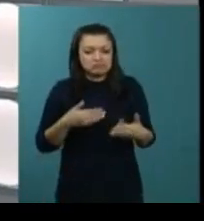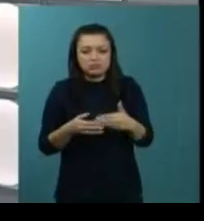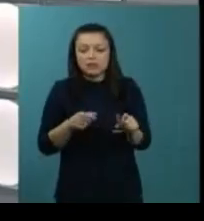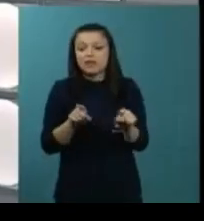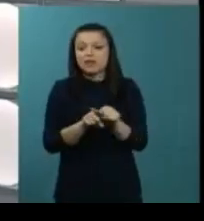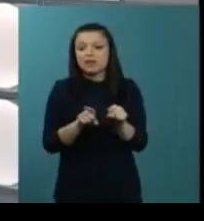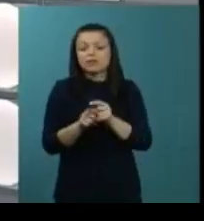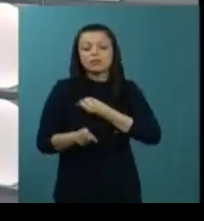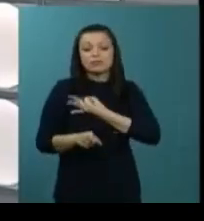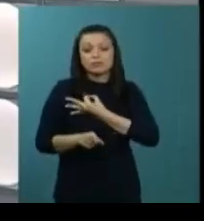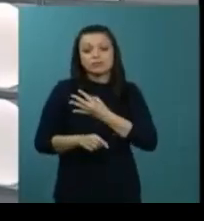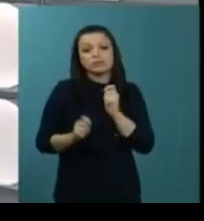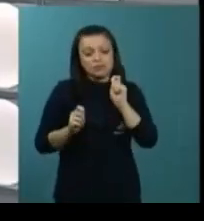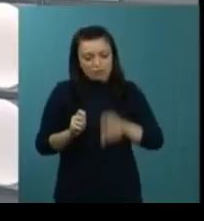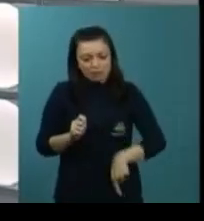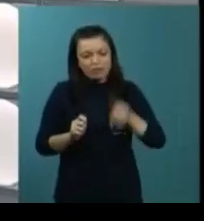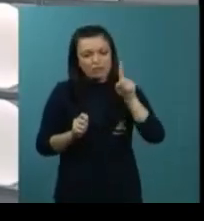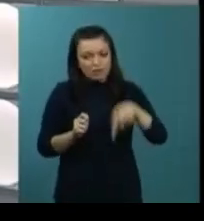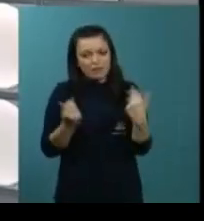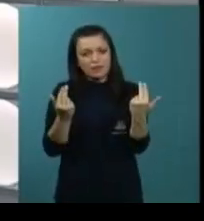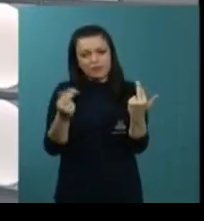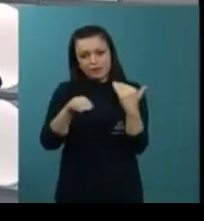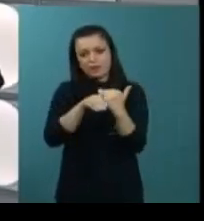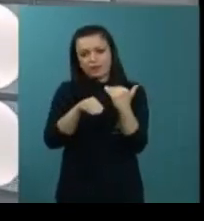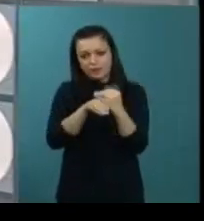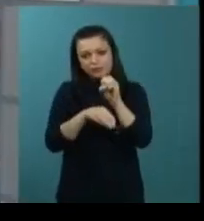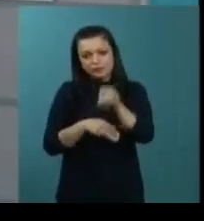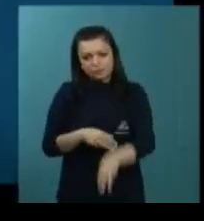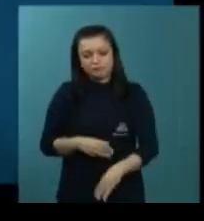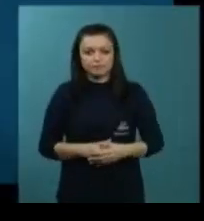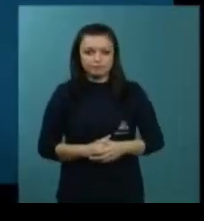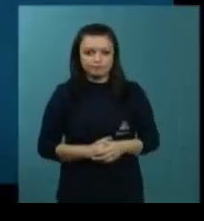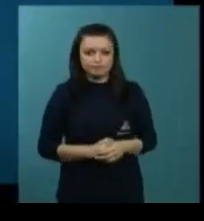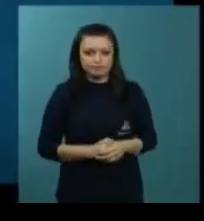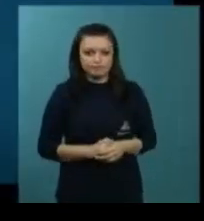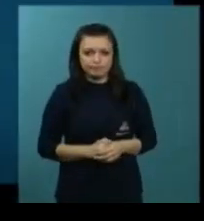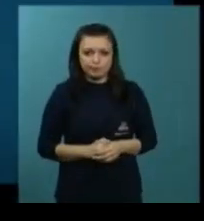então os conjuntos são iguais.